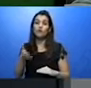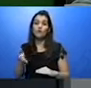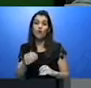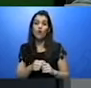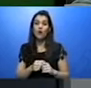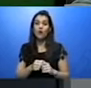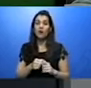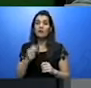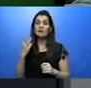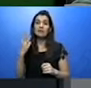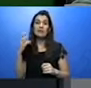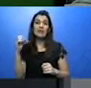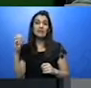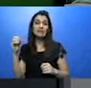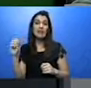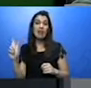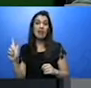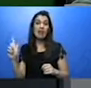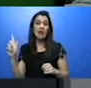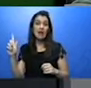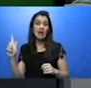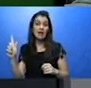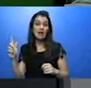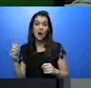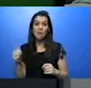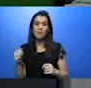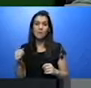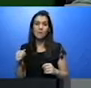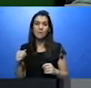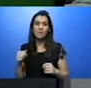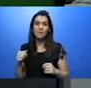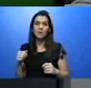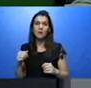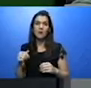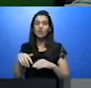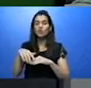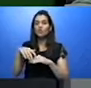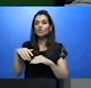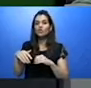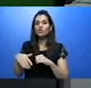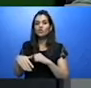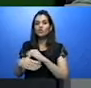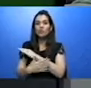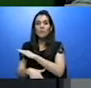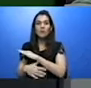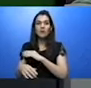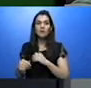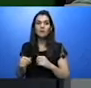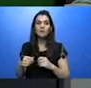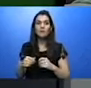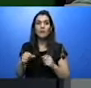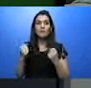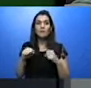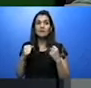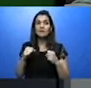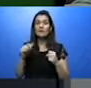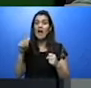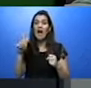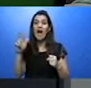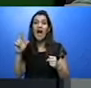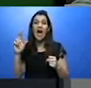300 gramas de presunto. Eu tenho que falar 300 gramas, porque grama é uma palavra masculina, tá